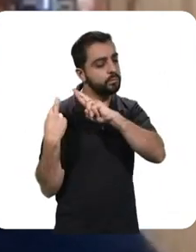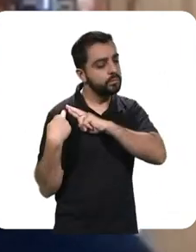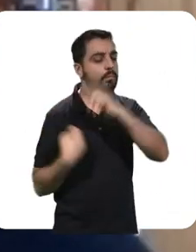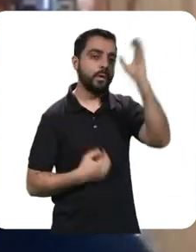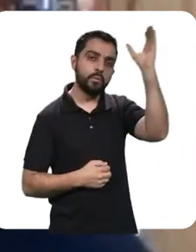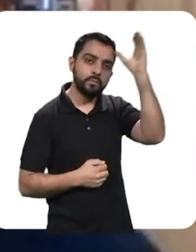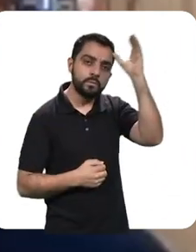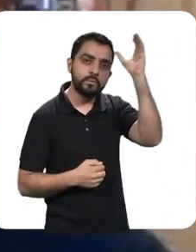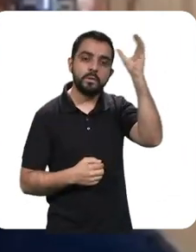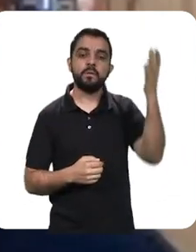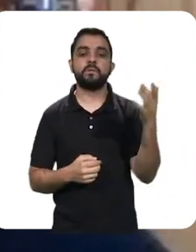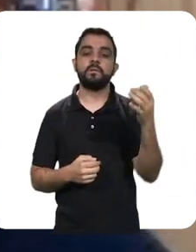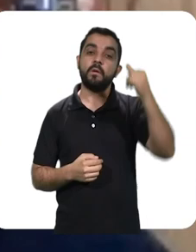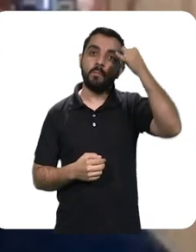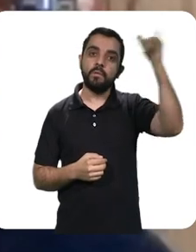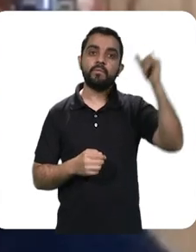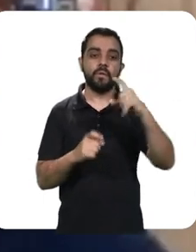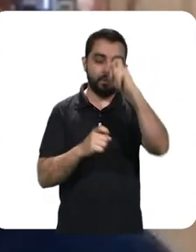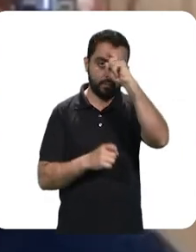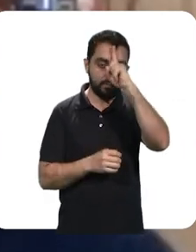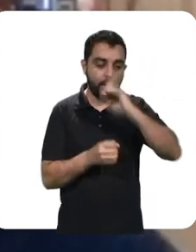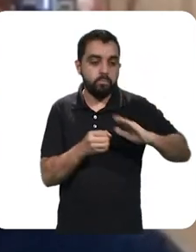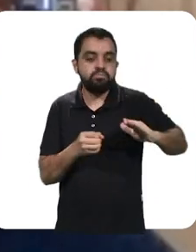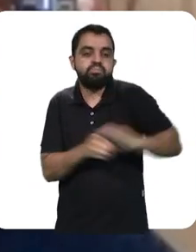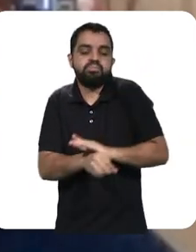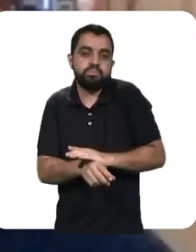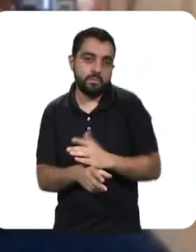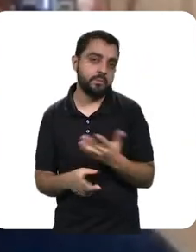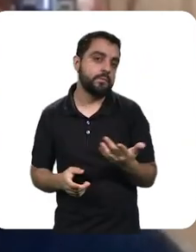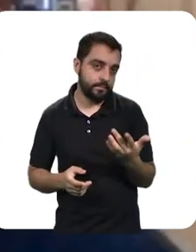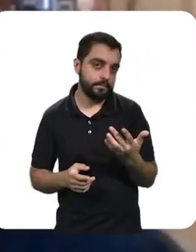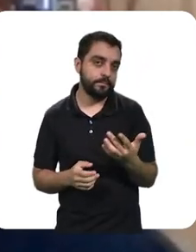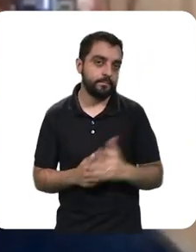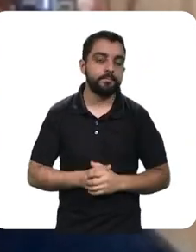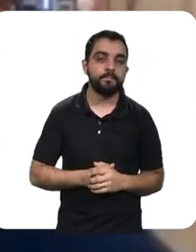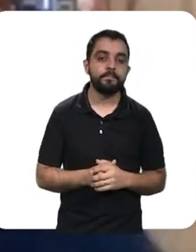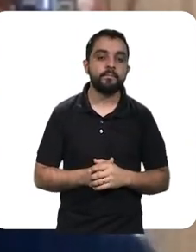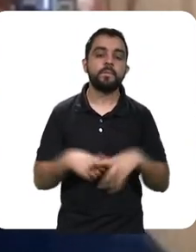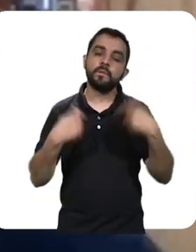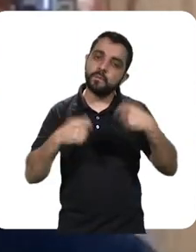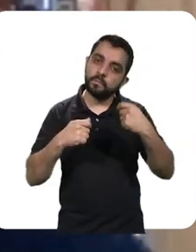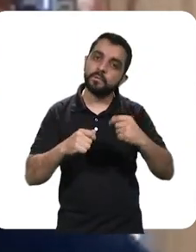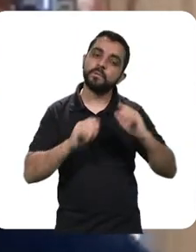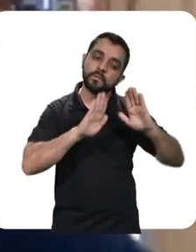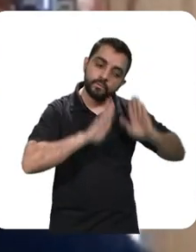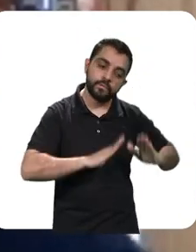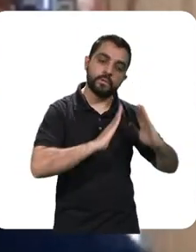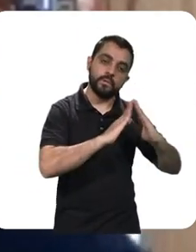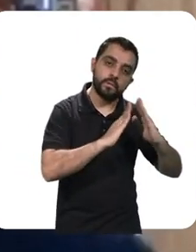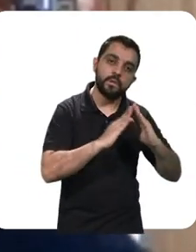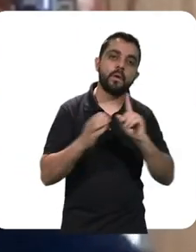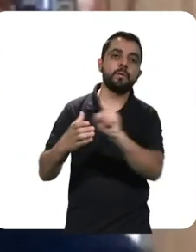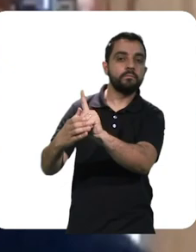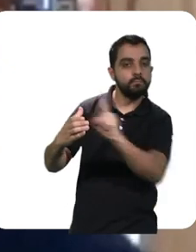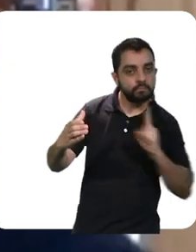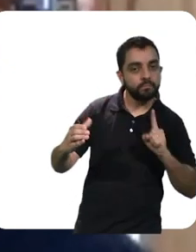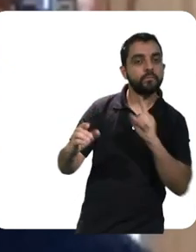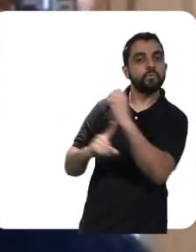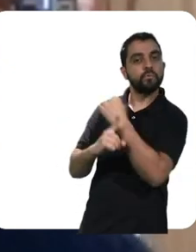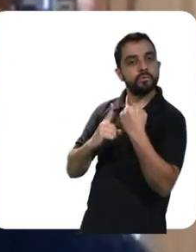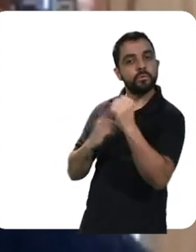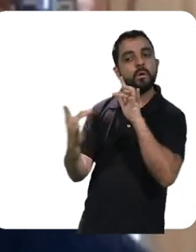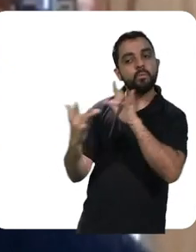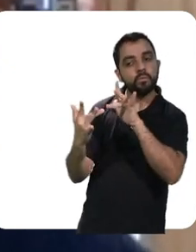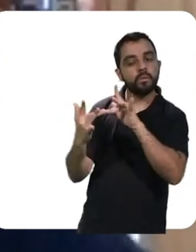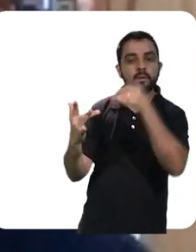né? Para que a gente não tenha muito paciente internado em estado grave do momento para outro, a gente precisa manter o distanciamento social.